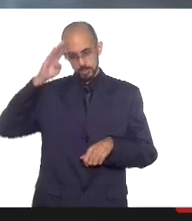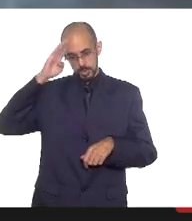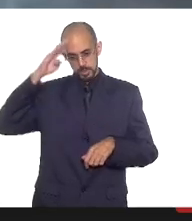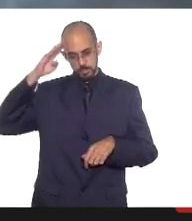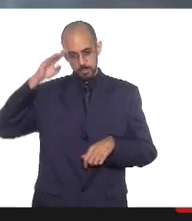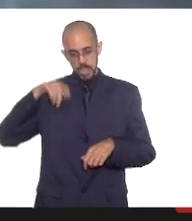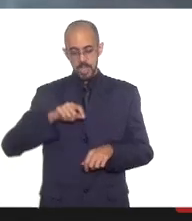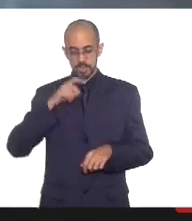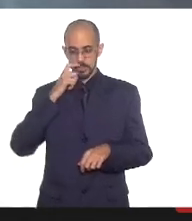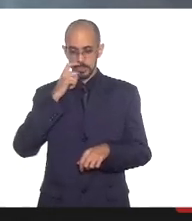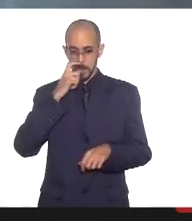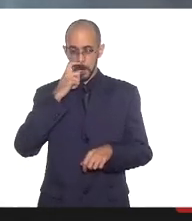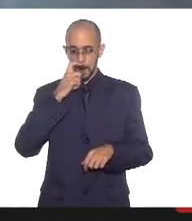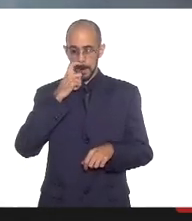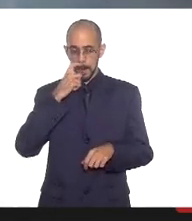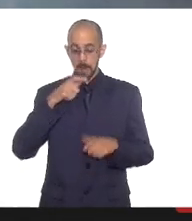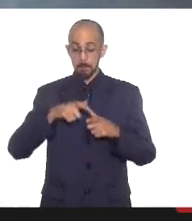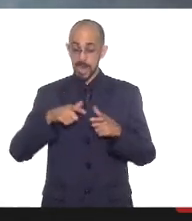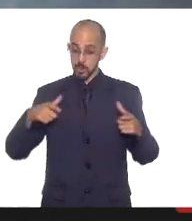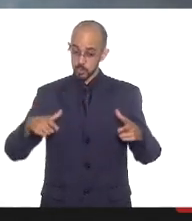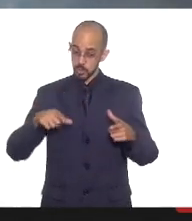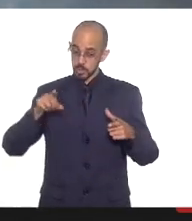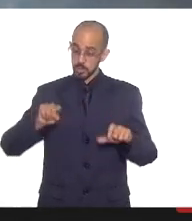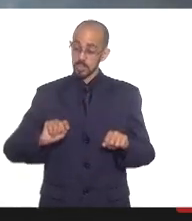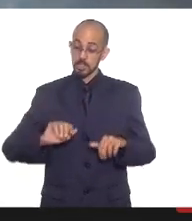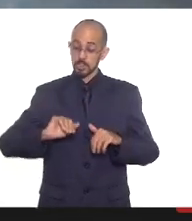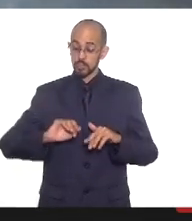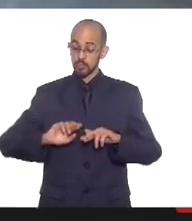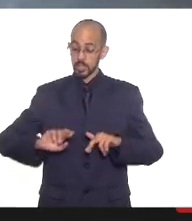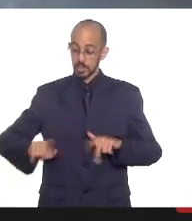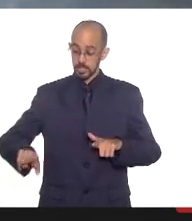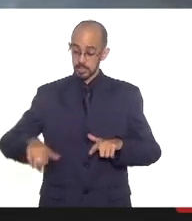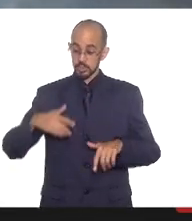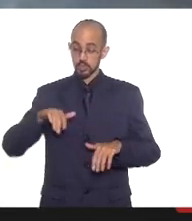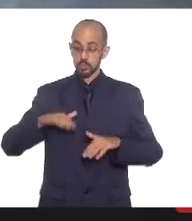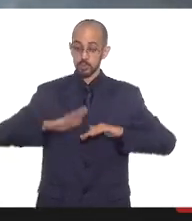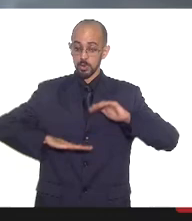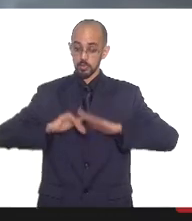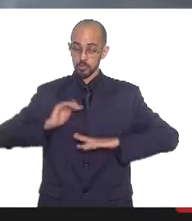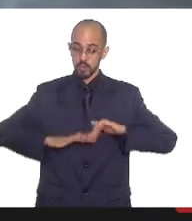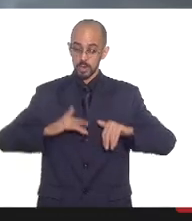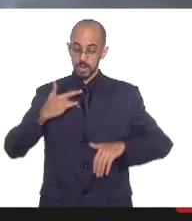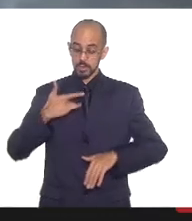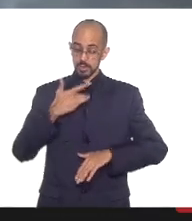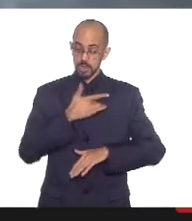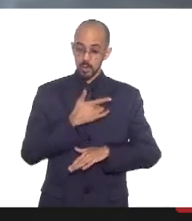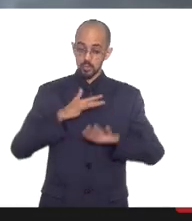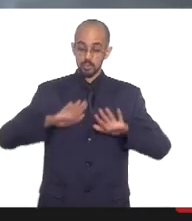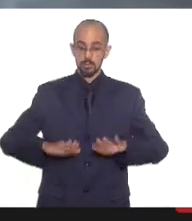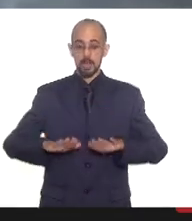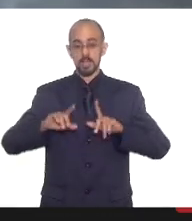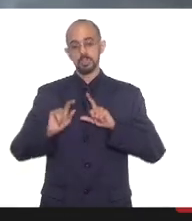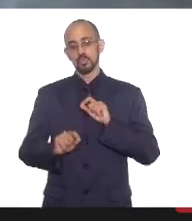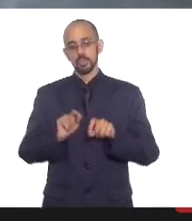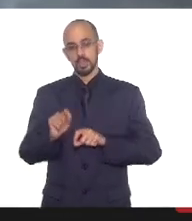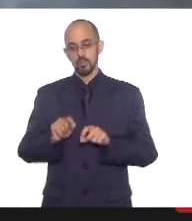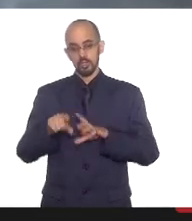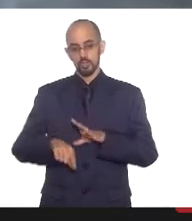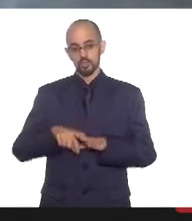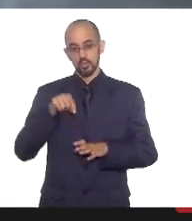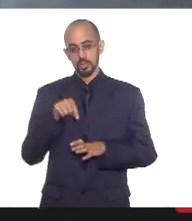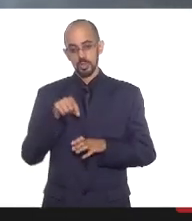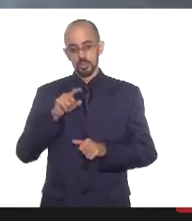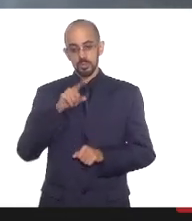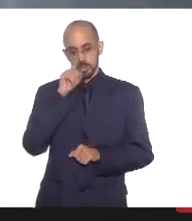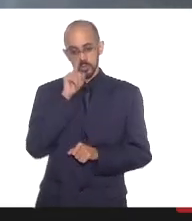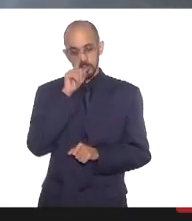eleito em sua maioria salva que estão os profissionais essenciais da Saúde foi para a manutenção dos serviços de saúde Mas pela pelos maiores